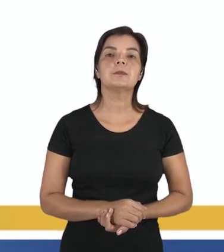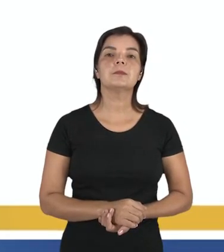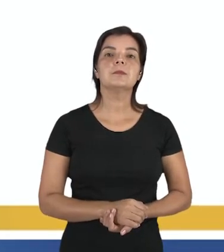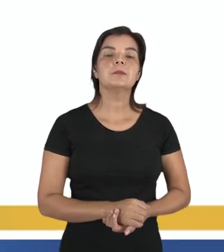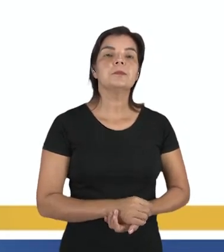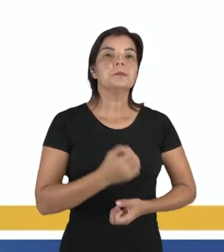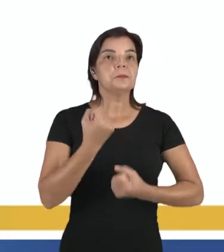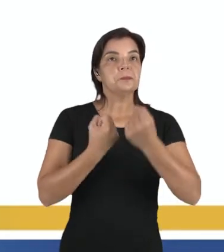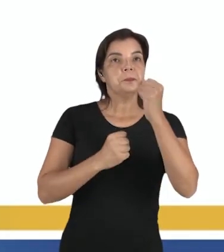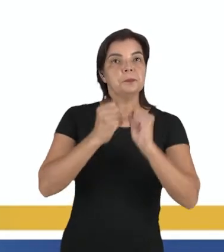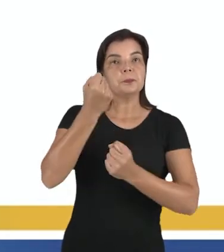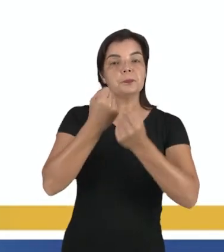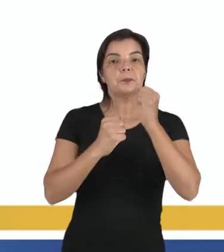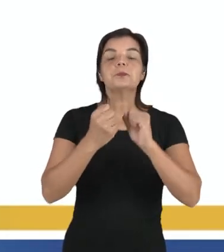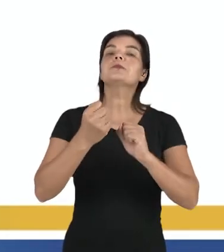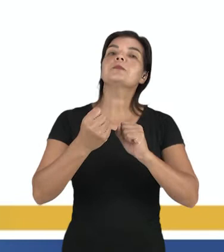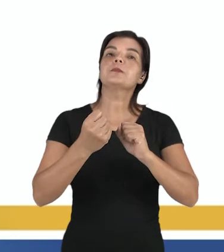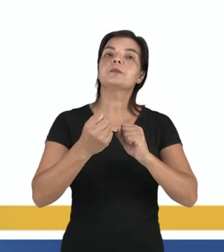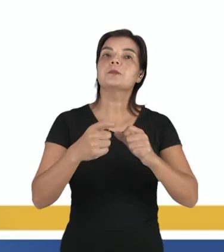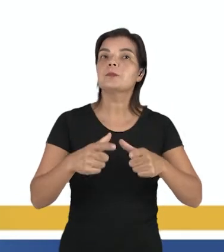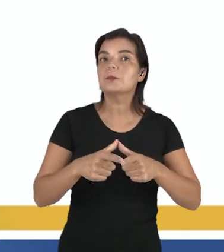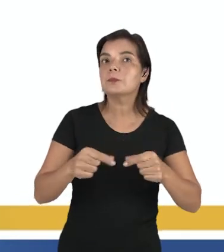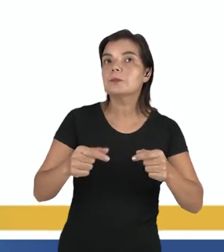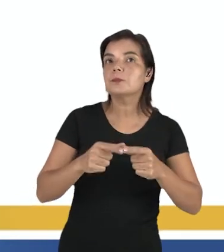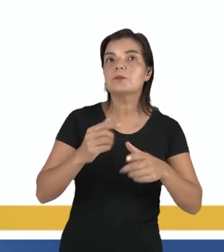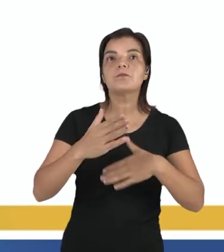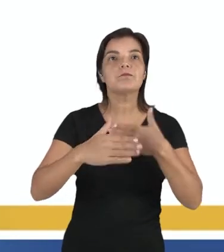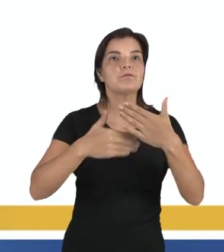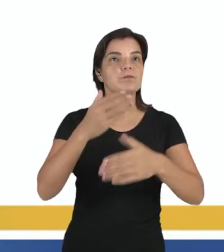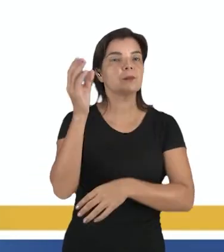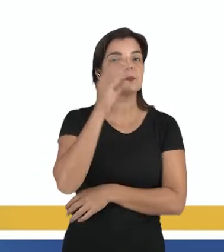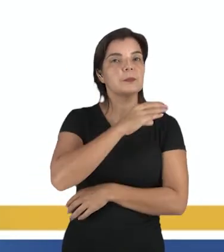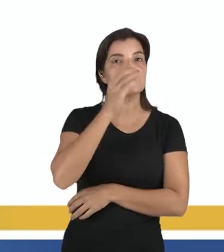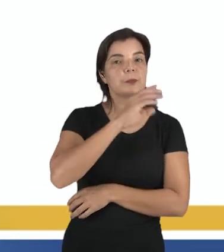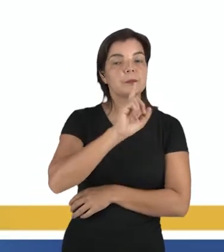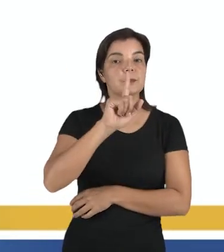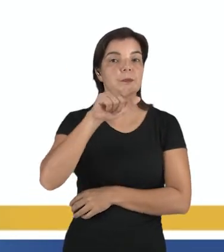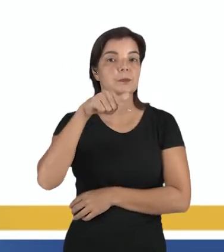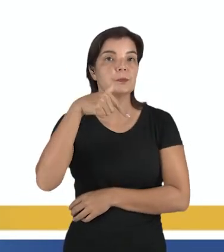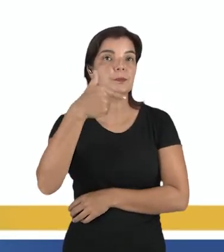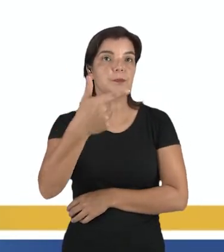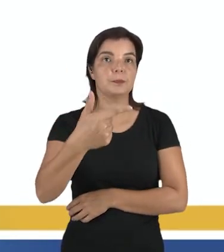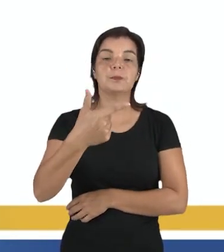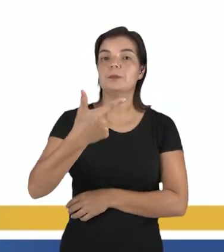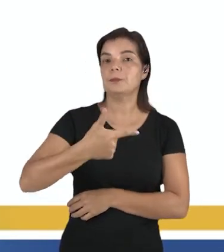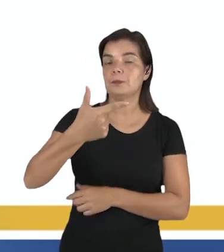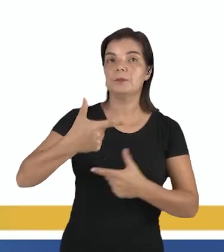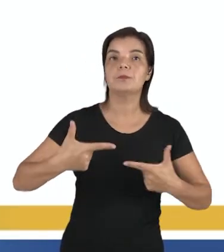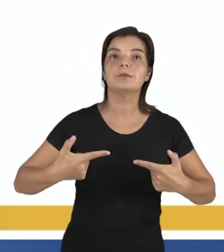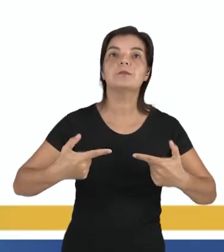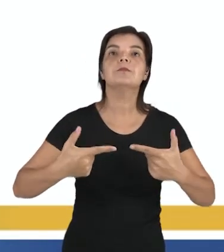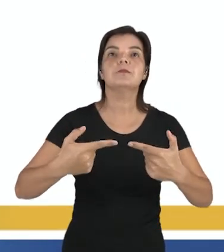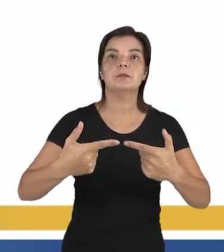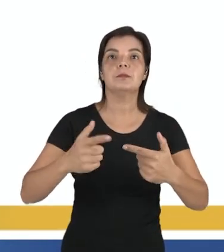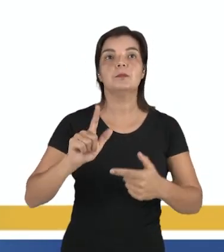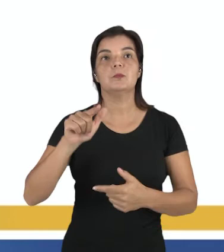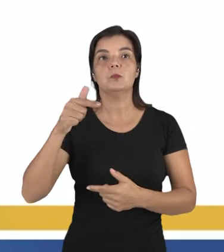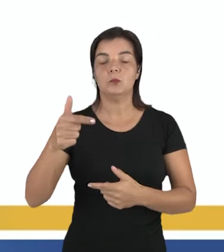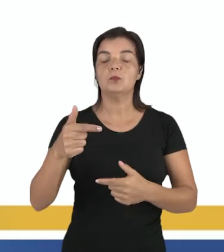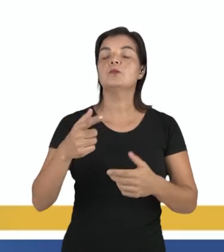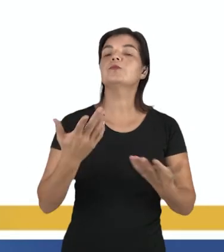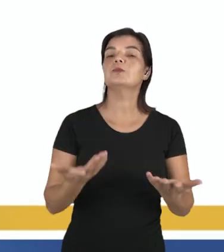Questão número 2. A indústria japonesa desenvolveu-se aceleradamente na pós-Segunda Guerra Mundial.